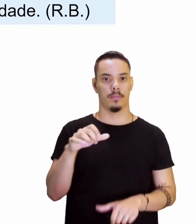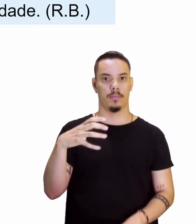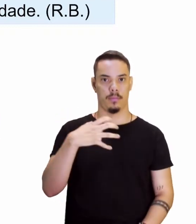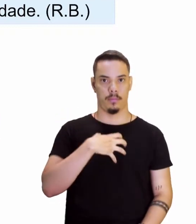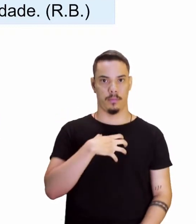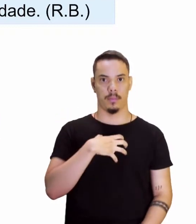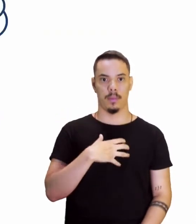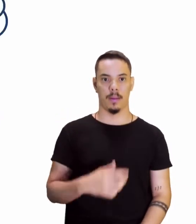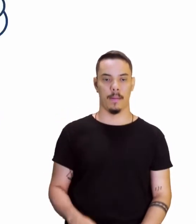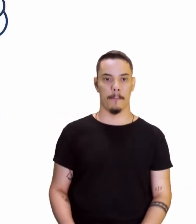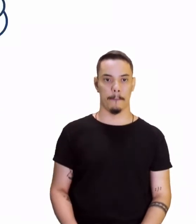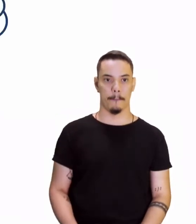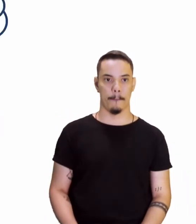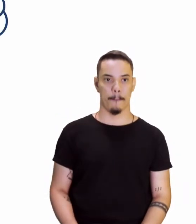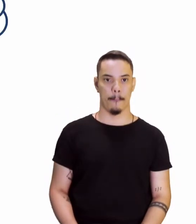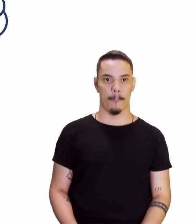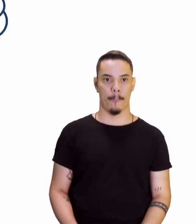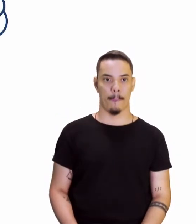sentido.